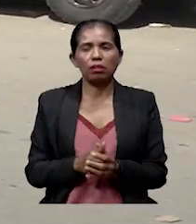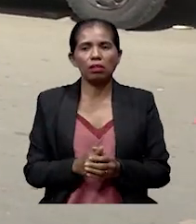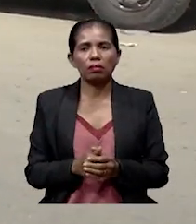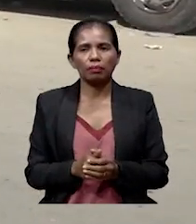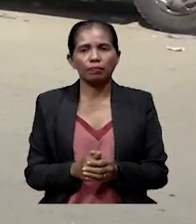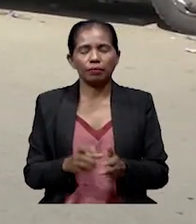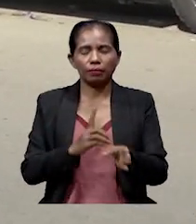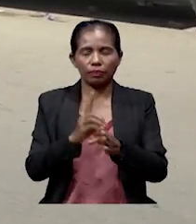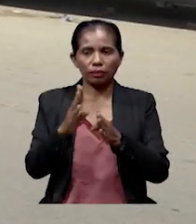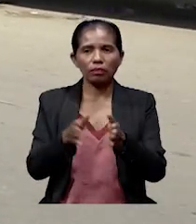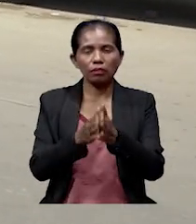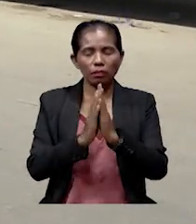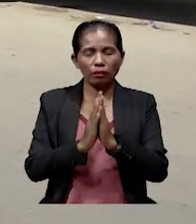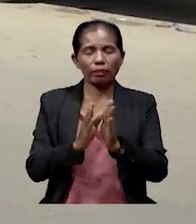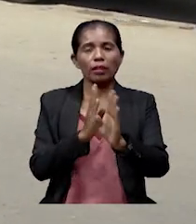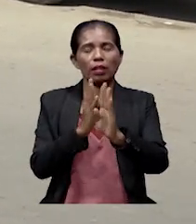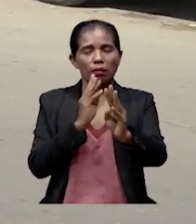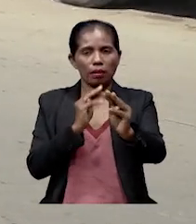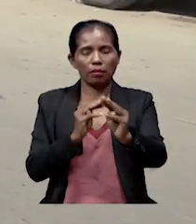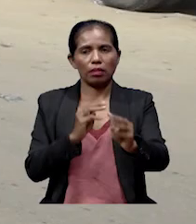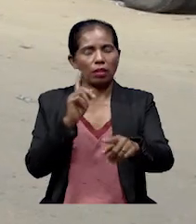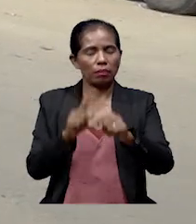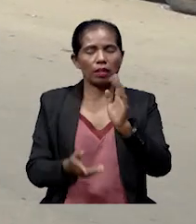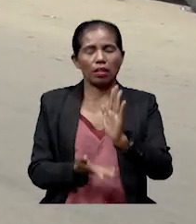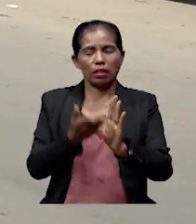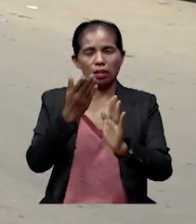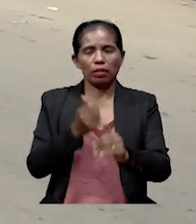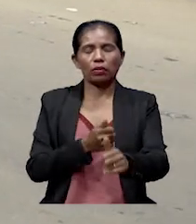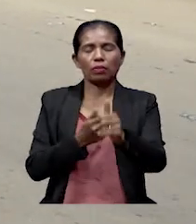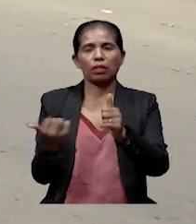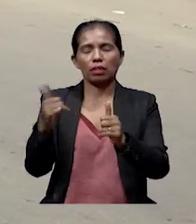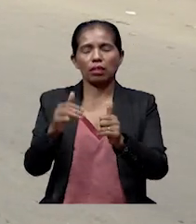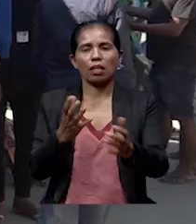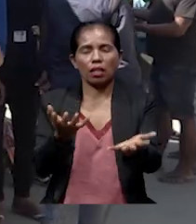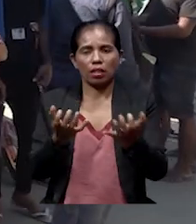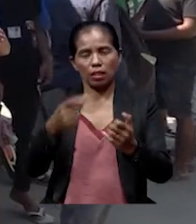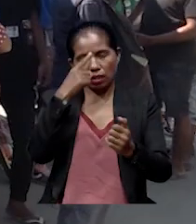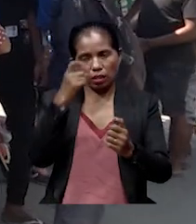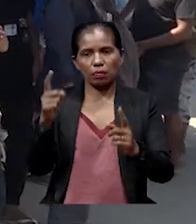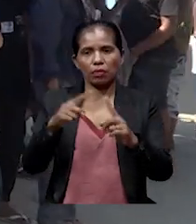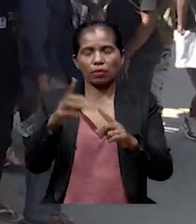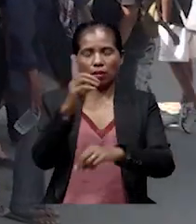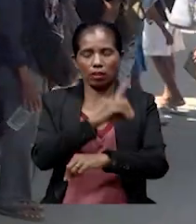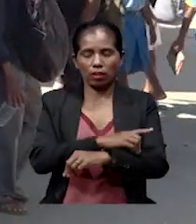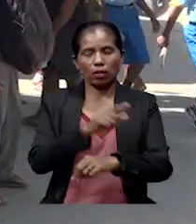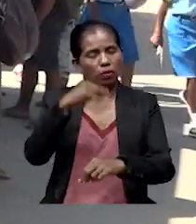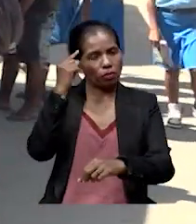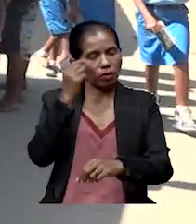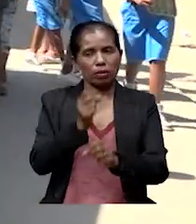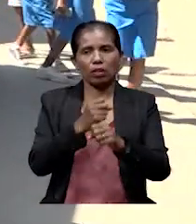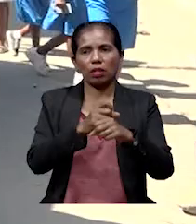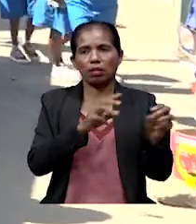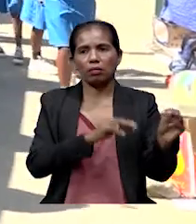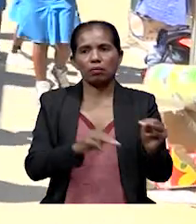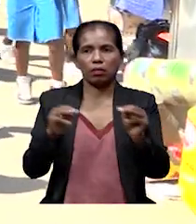motorista sira iha teritorio nasional atu labele hasai tarifa tuir sira ni hakarak tamba to ohing lorong governo sidauk halo mudansa